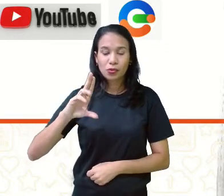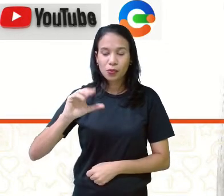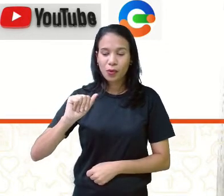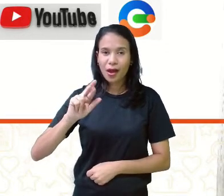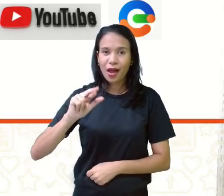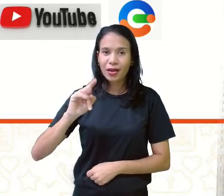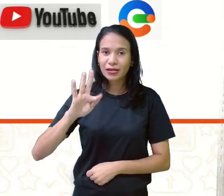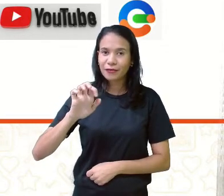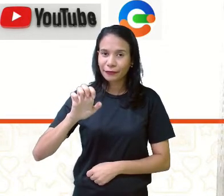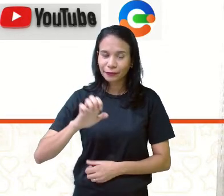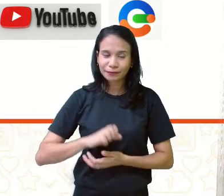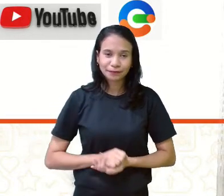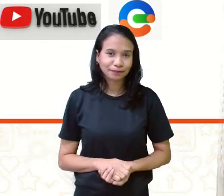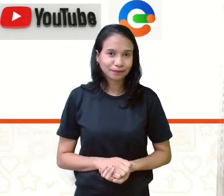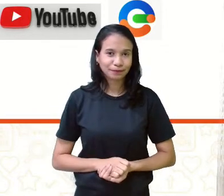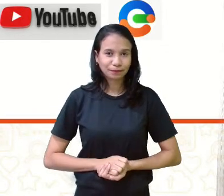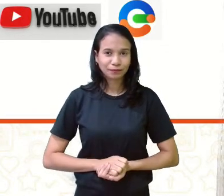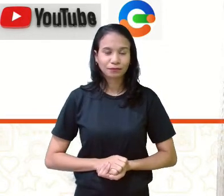Educa Recife.